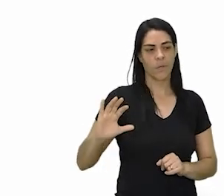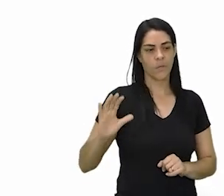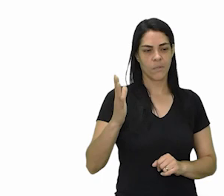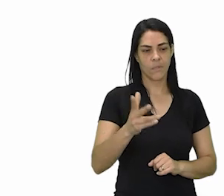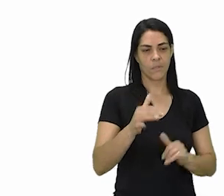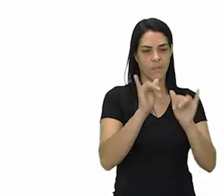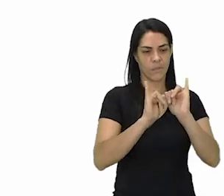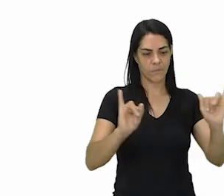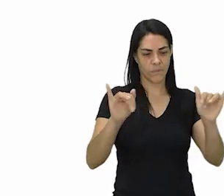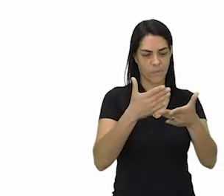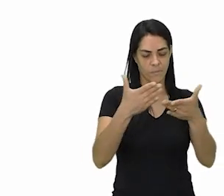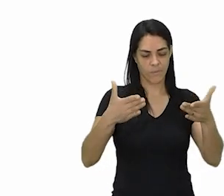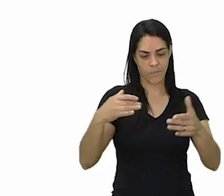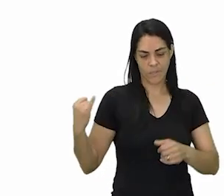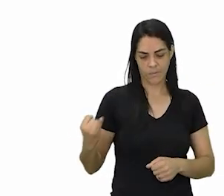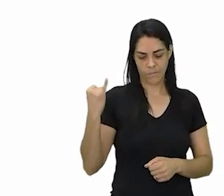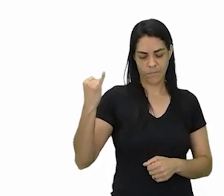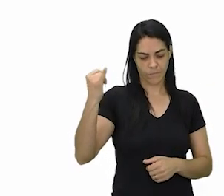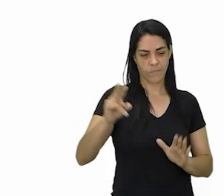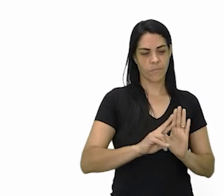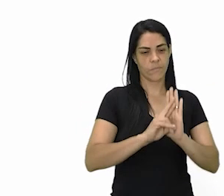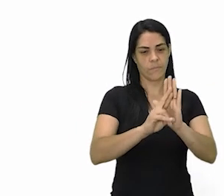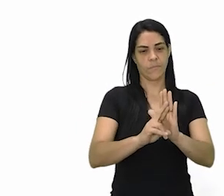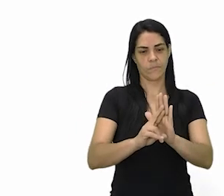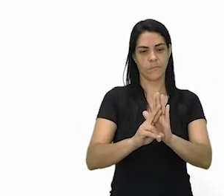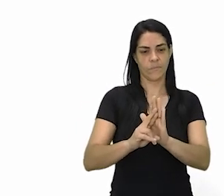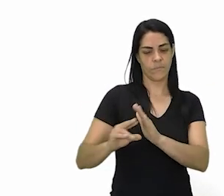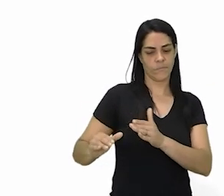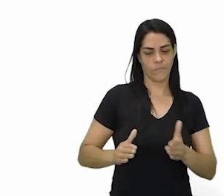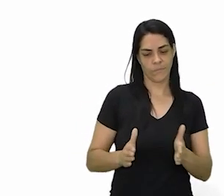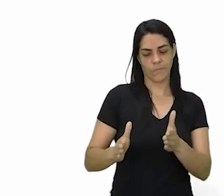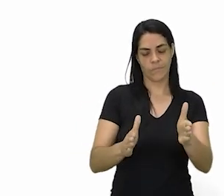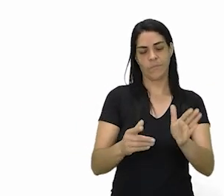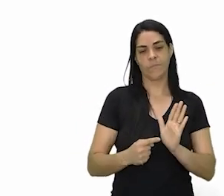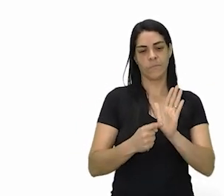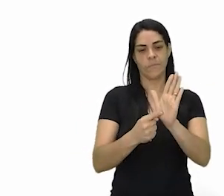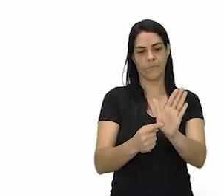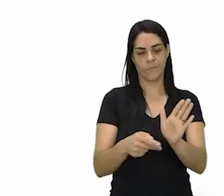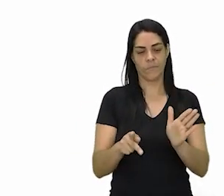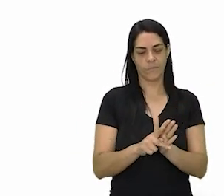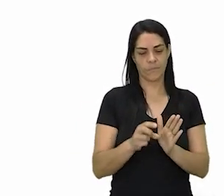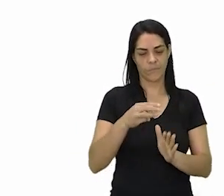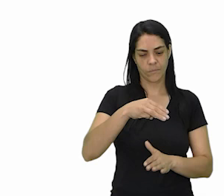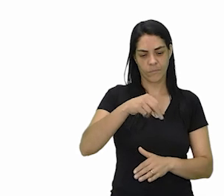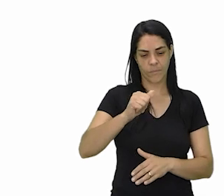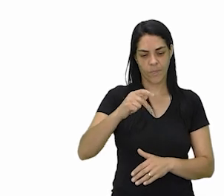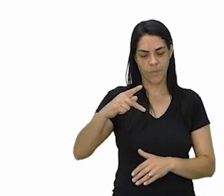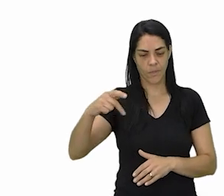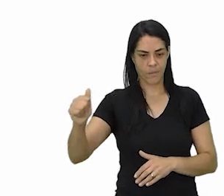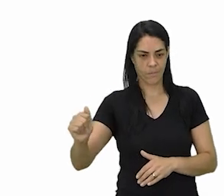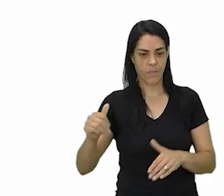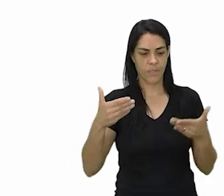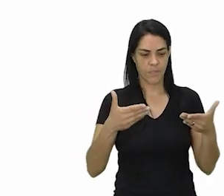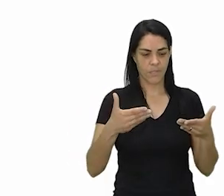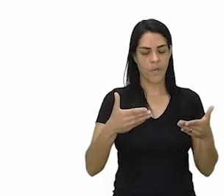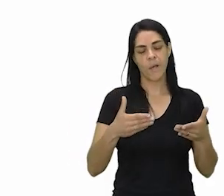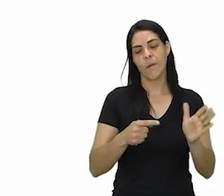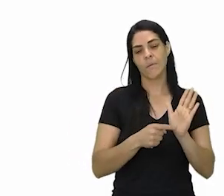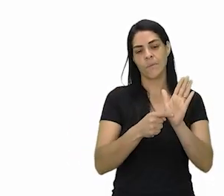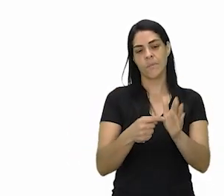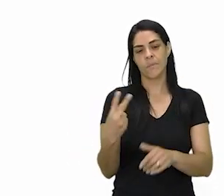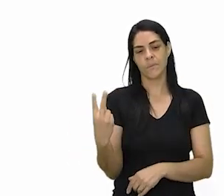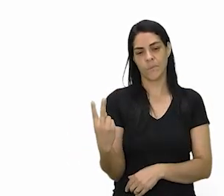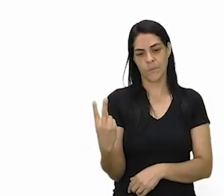vocês da importância da representação dos percursos apresentados no mapa. A gente mostrou ali 2